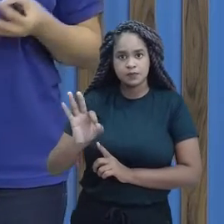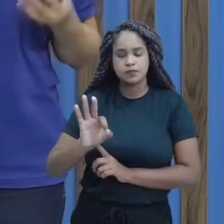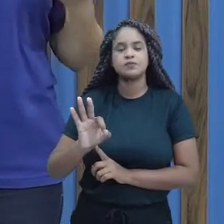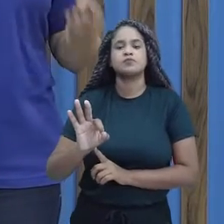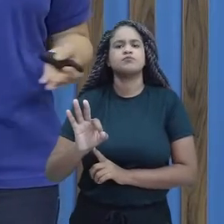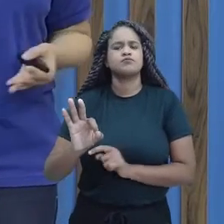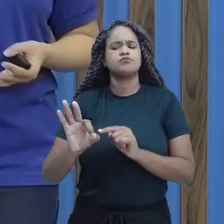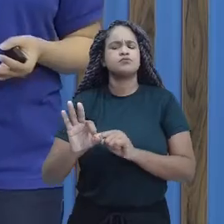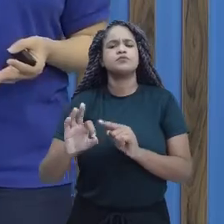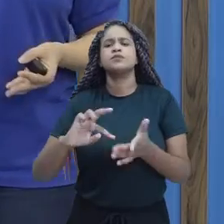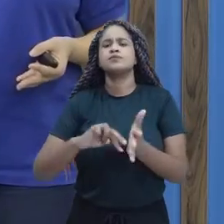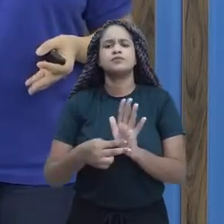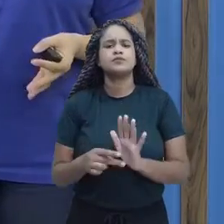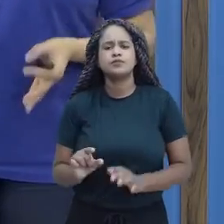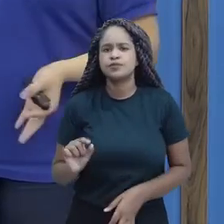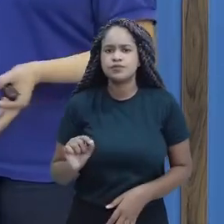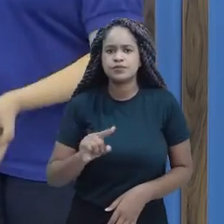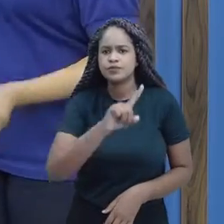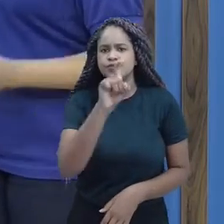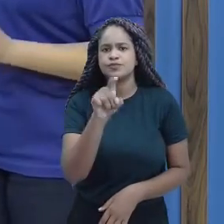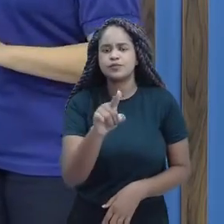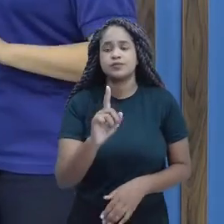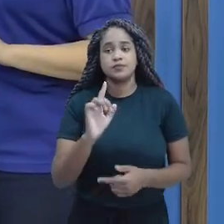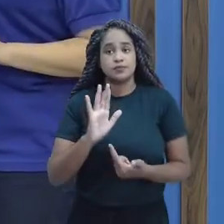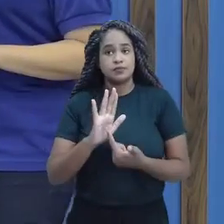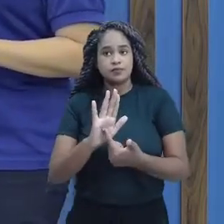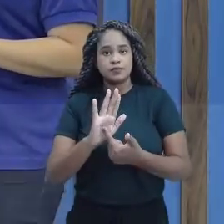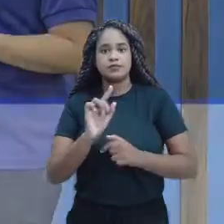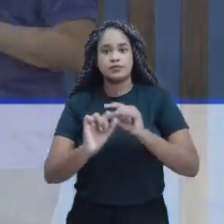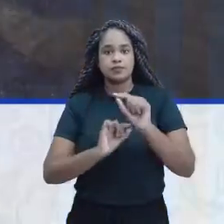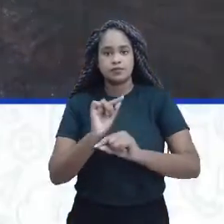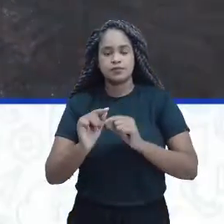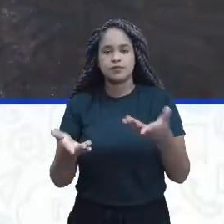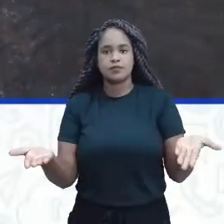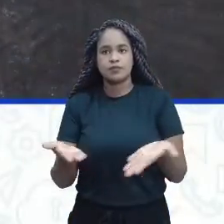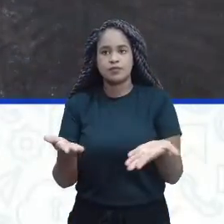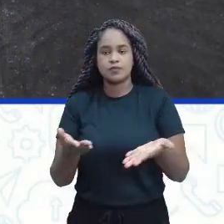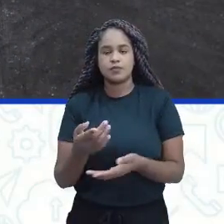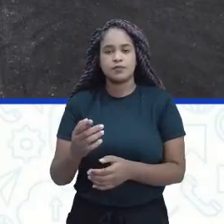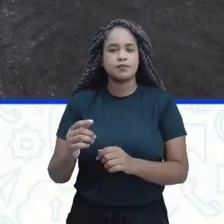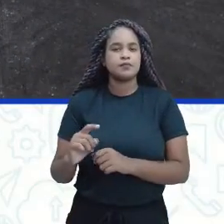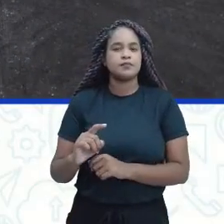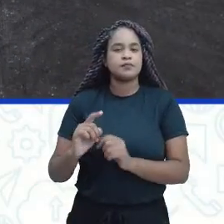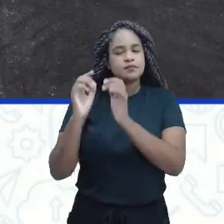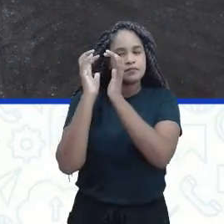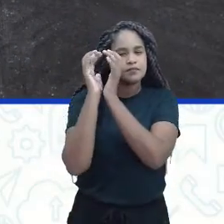que porcentagem significava. Tá aparecendo aí para vocês a cabecinha assim,